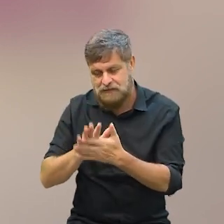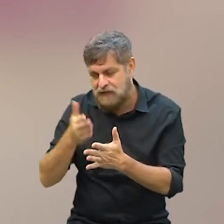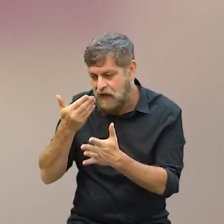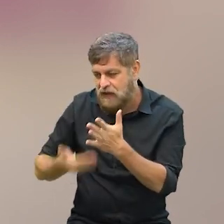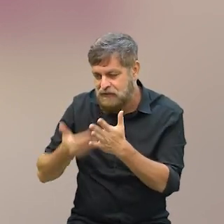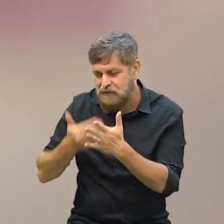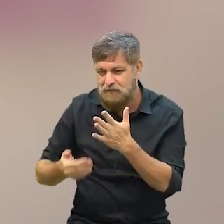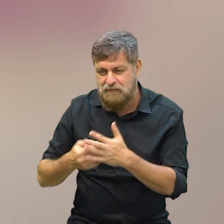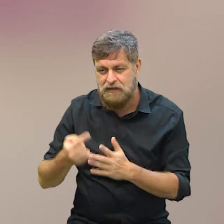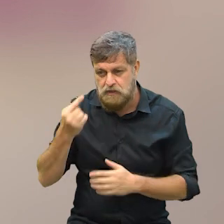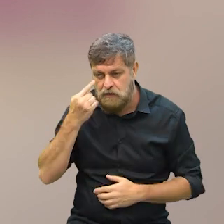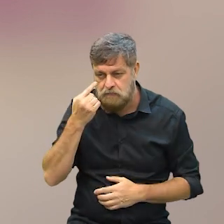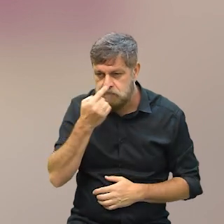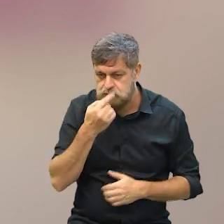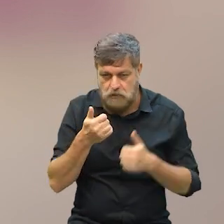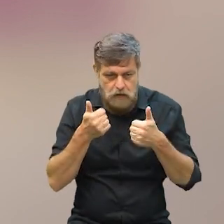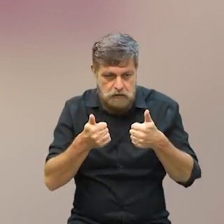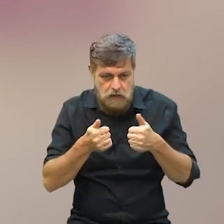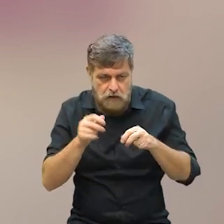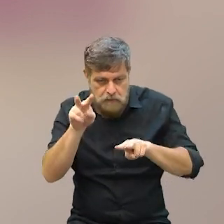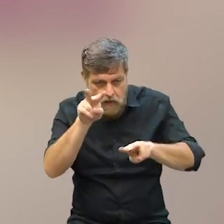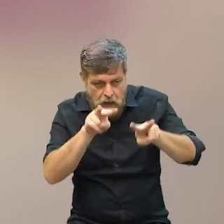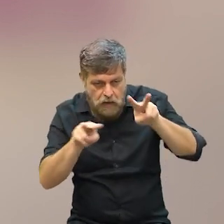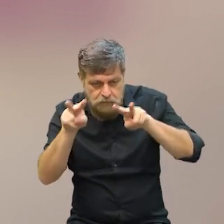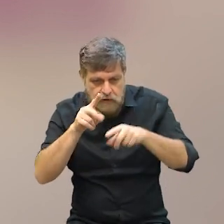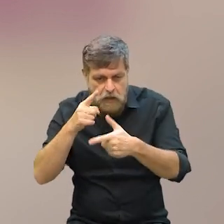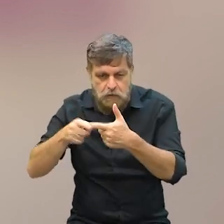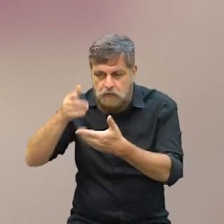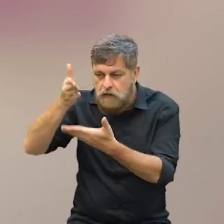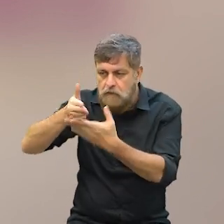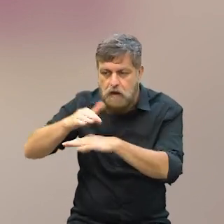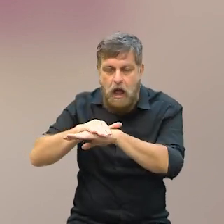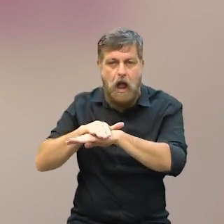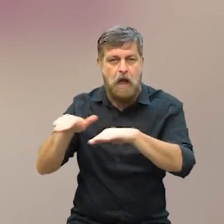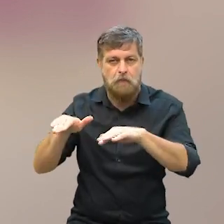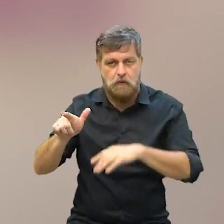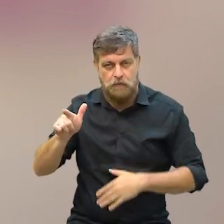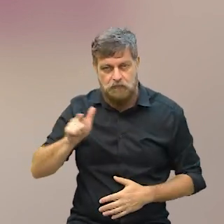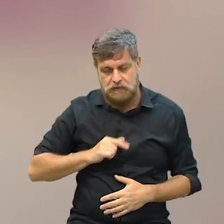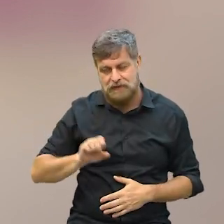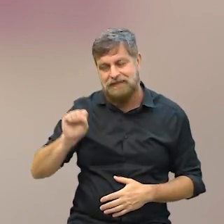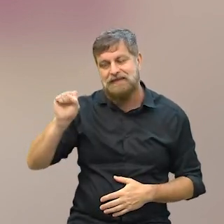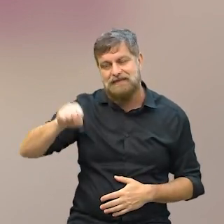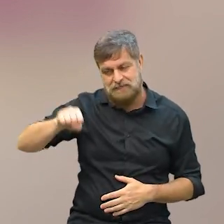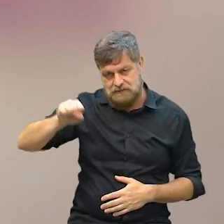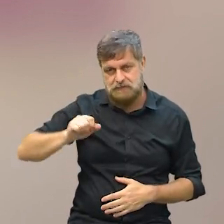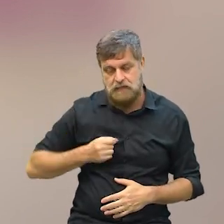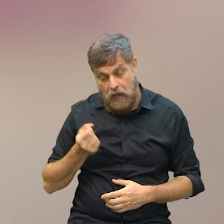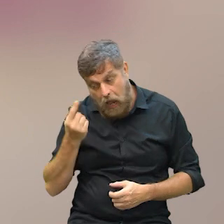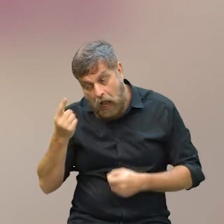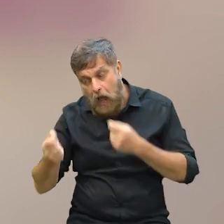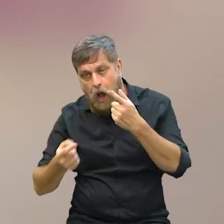mais fibras, a pessoa enxerga bem e está resolvido o problema. Existem, sim, alguns casos, sim, de glaucomas